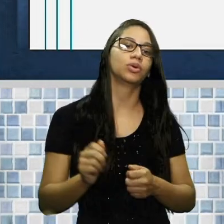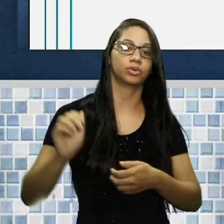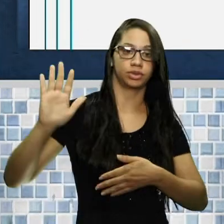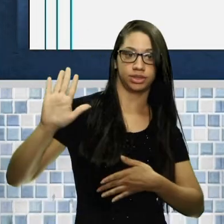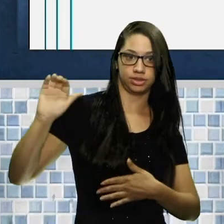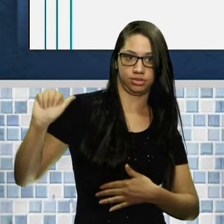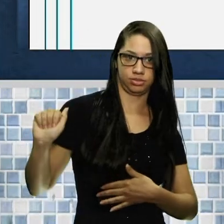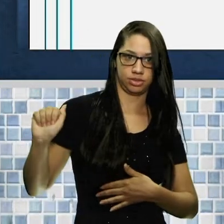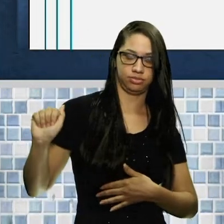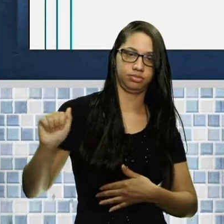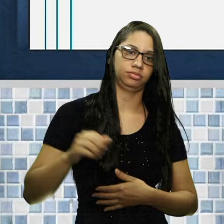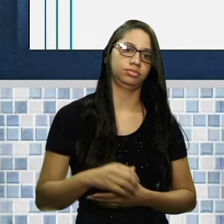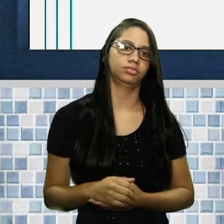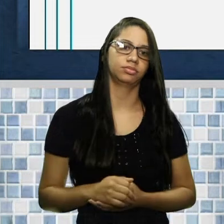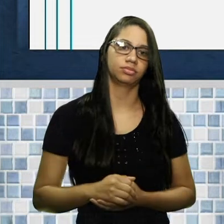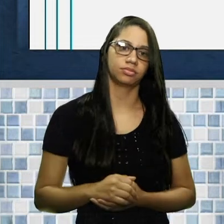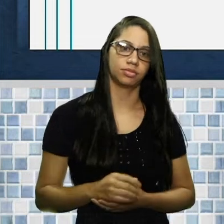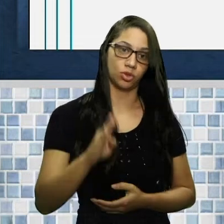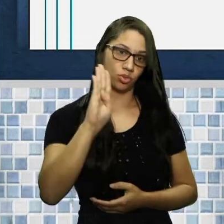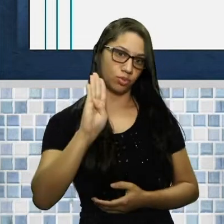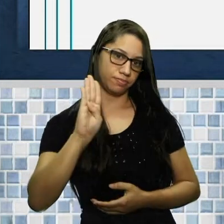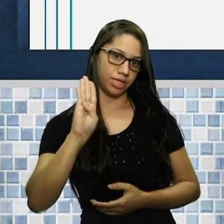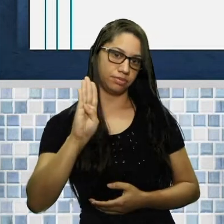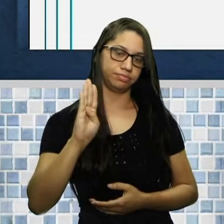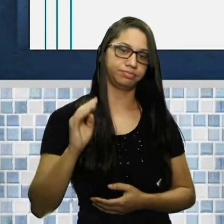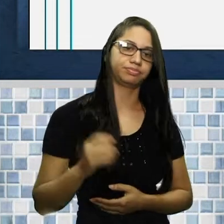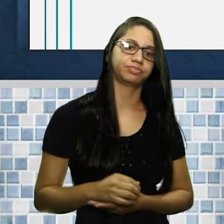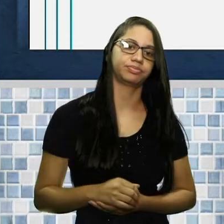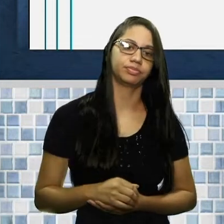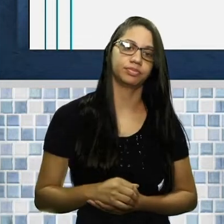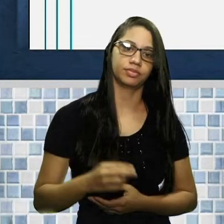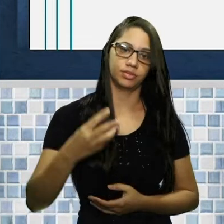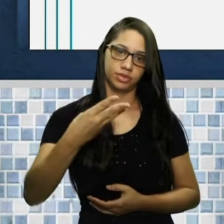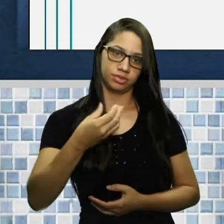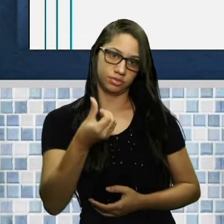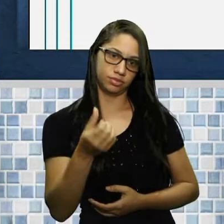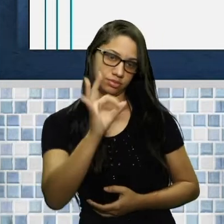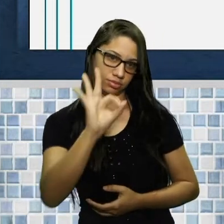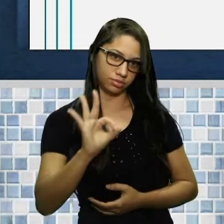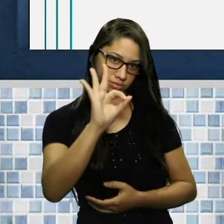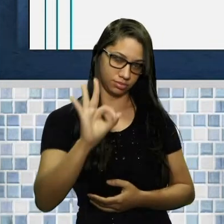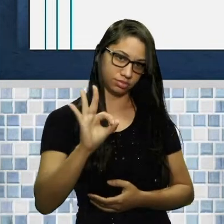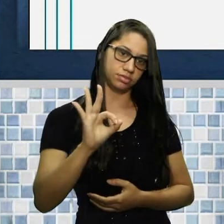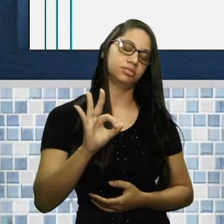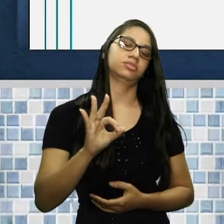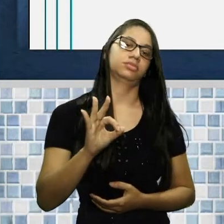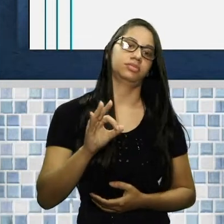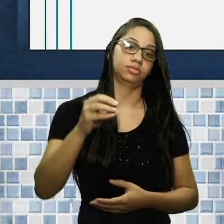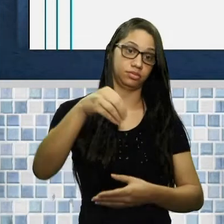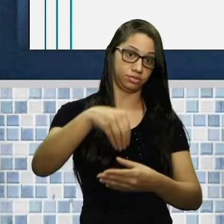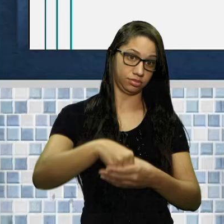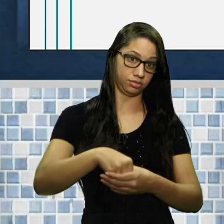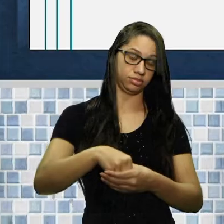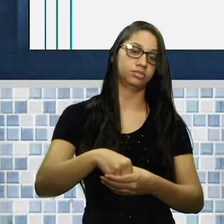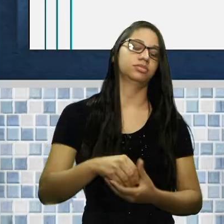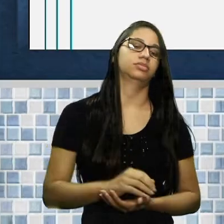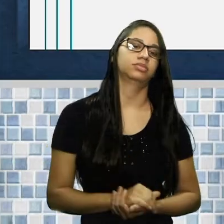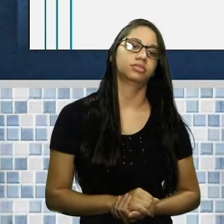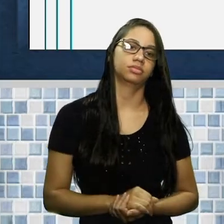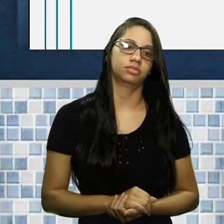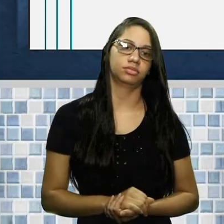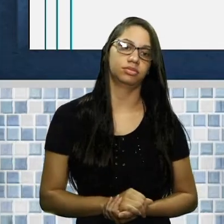A. Vamos agora para o candidato B. O candidato B teve 36% dos votos